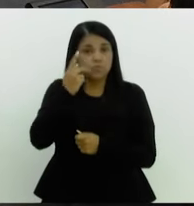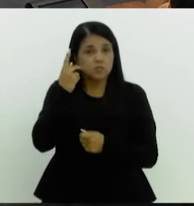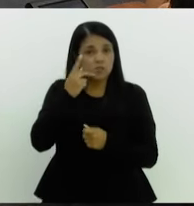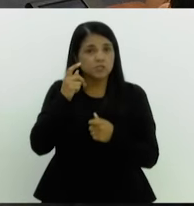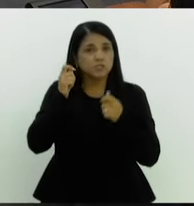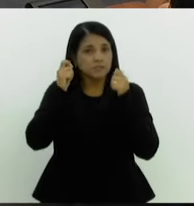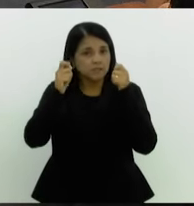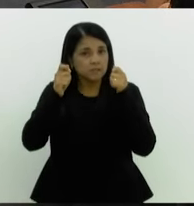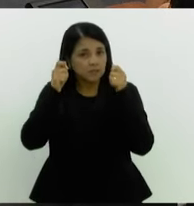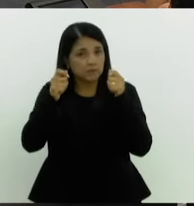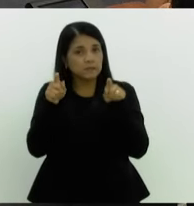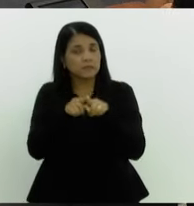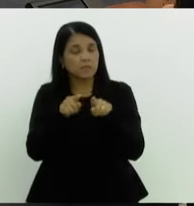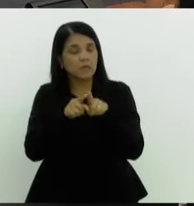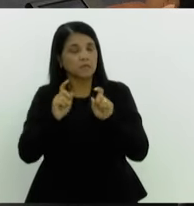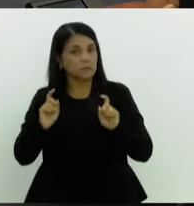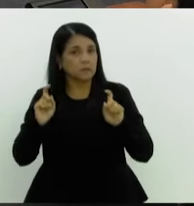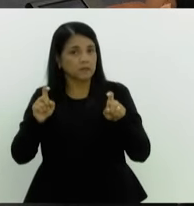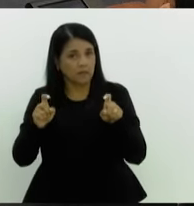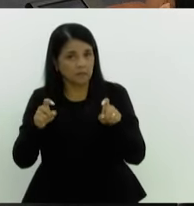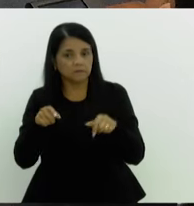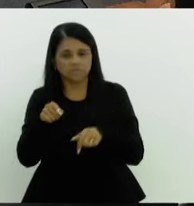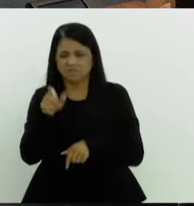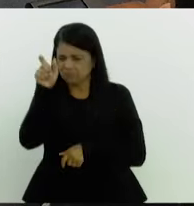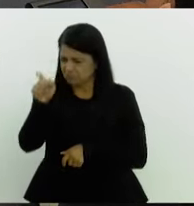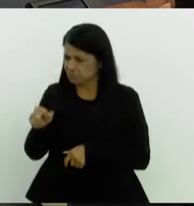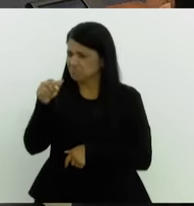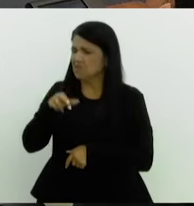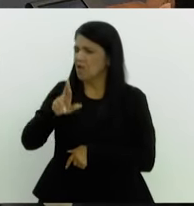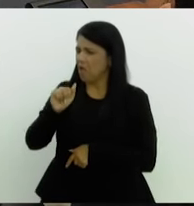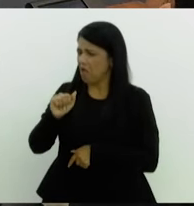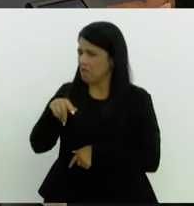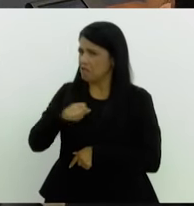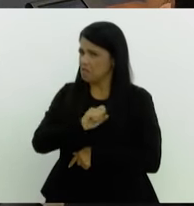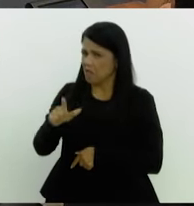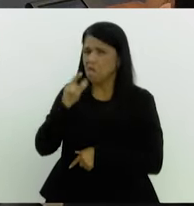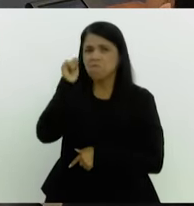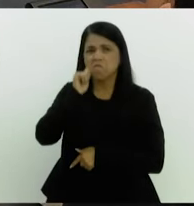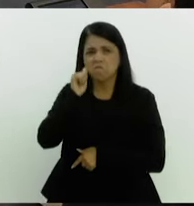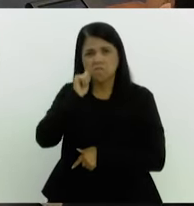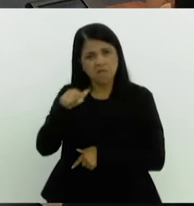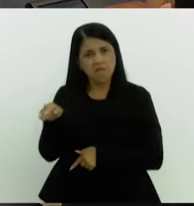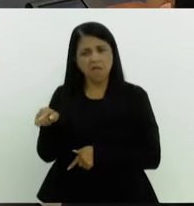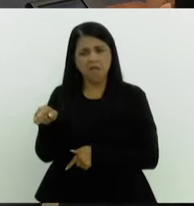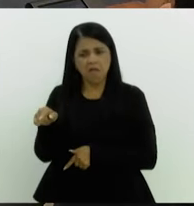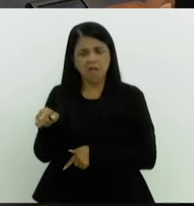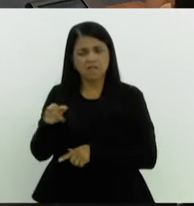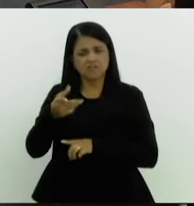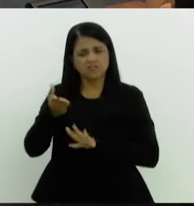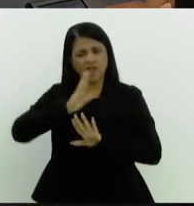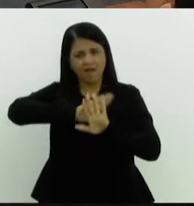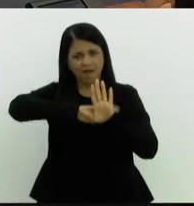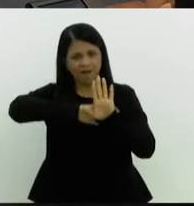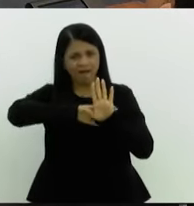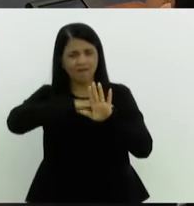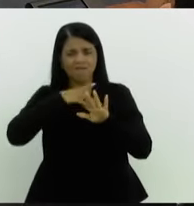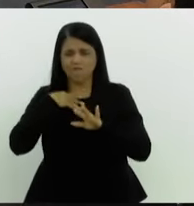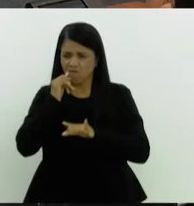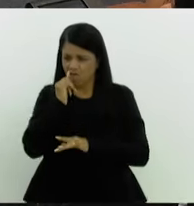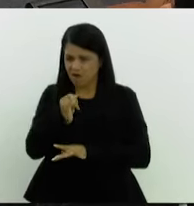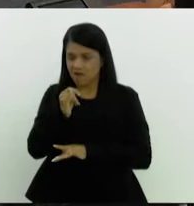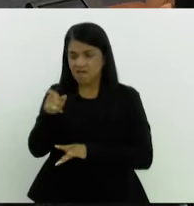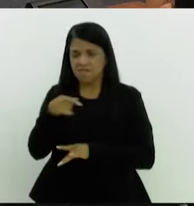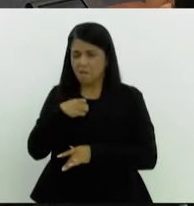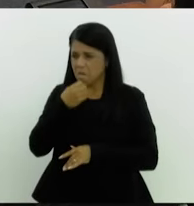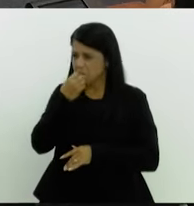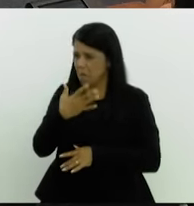e até no Exercício do mandato você tem sido realmente uma mulher que a gente costuma dizer nos Bastidores Ela não é uma boa causa